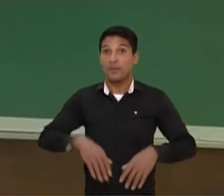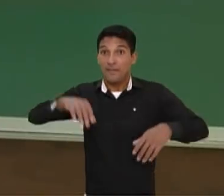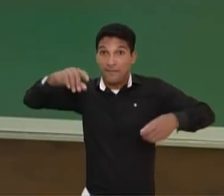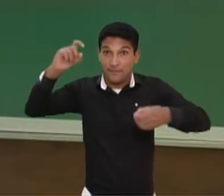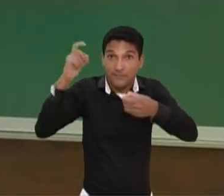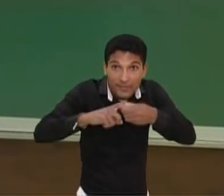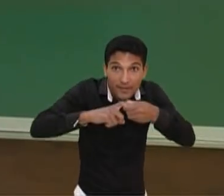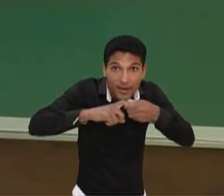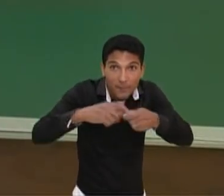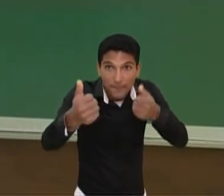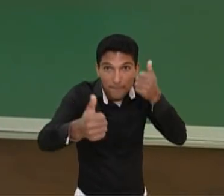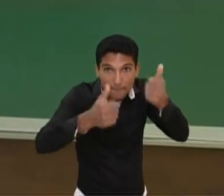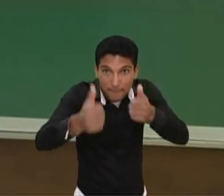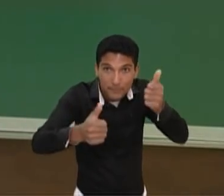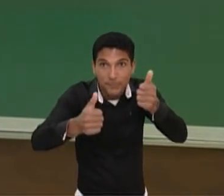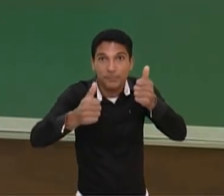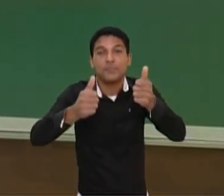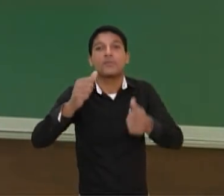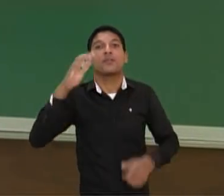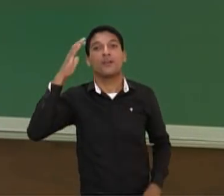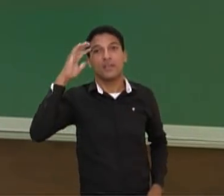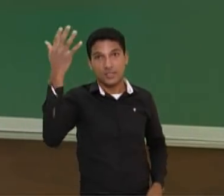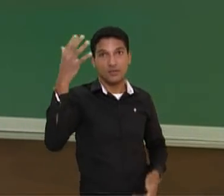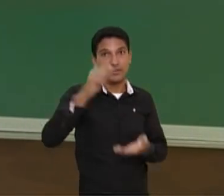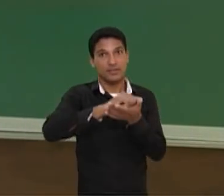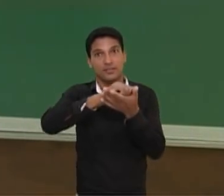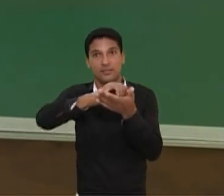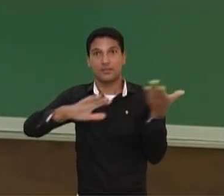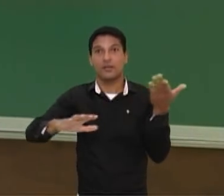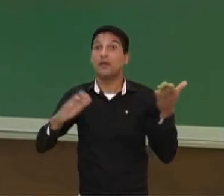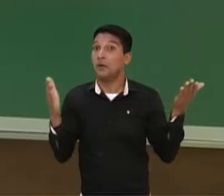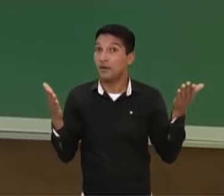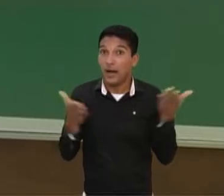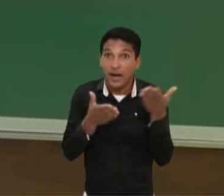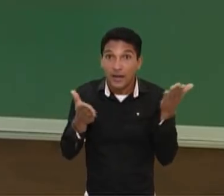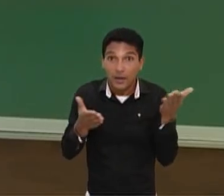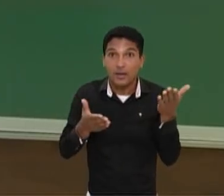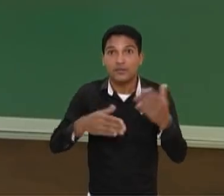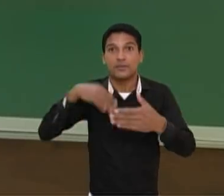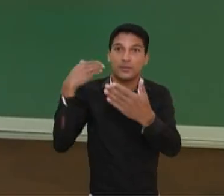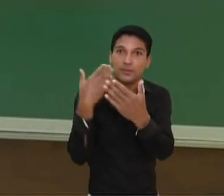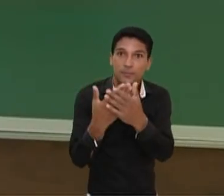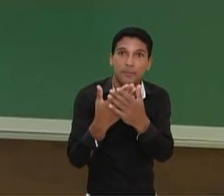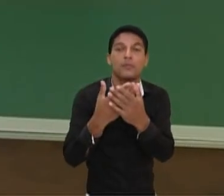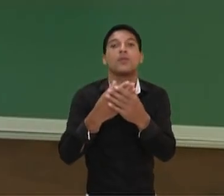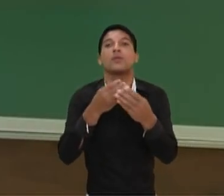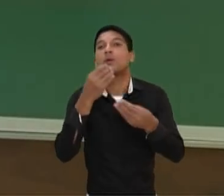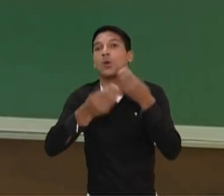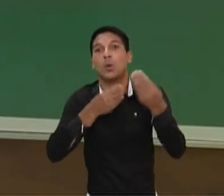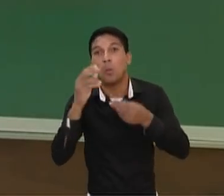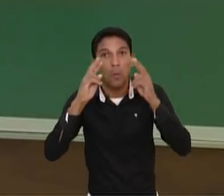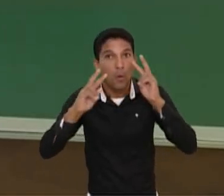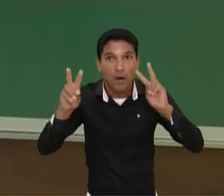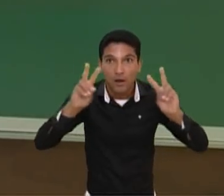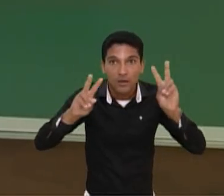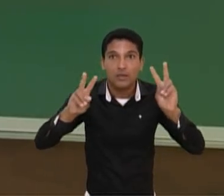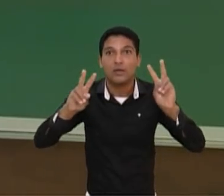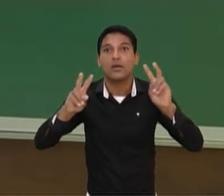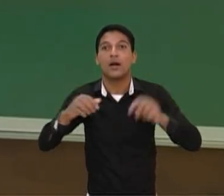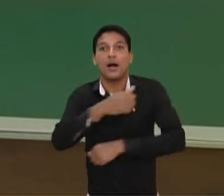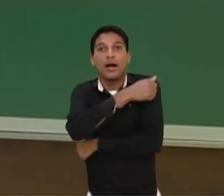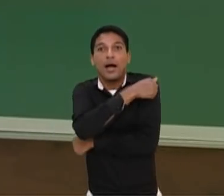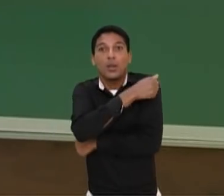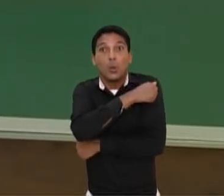Estamos de volta então com a resolução aqui do exercício e agora nós vamos ver qual é a probabilidade de um aluno que responde as